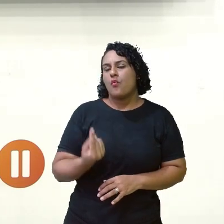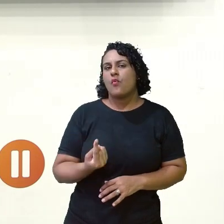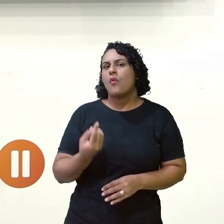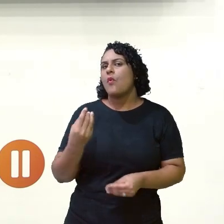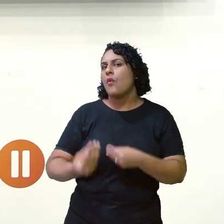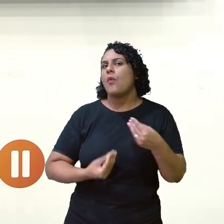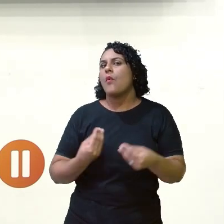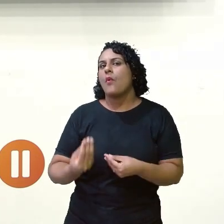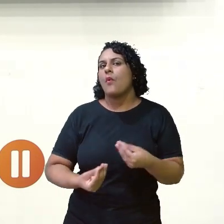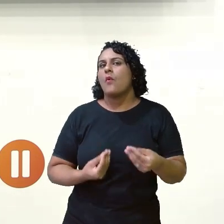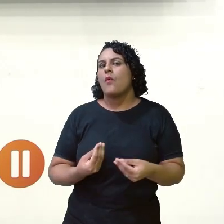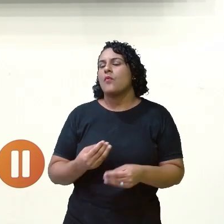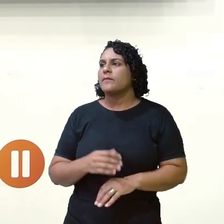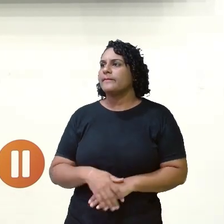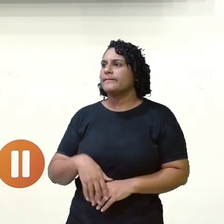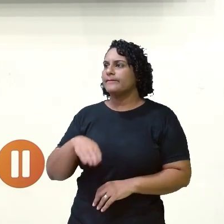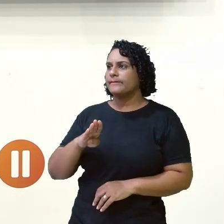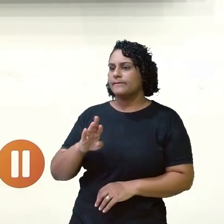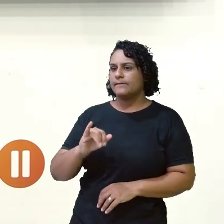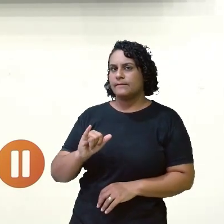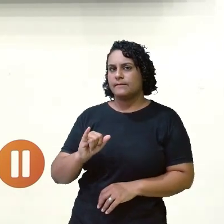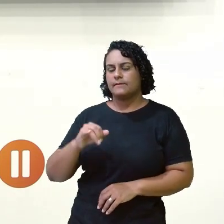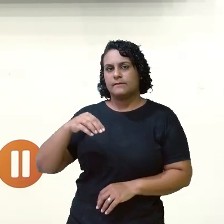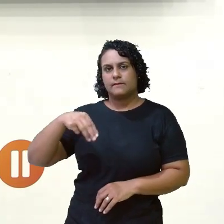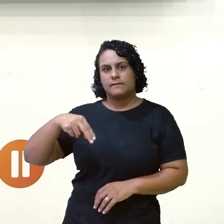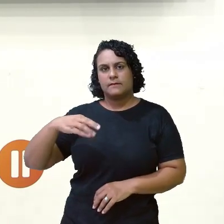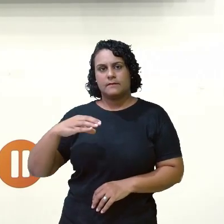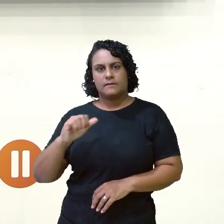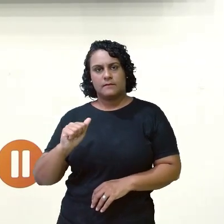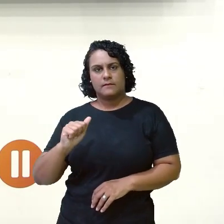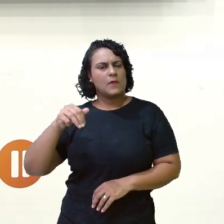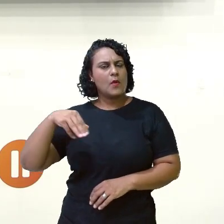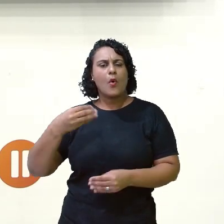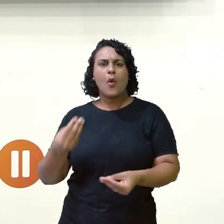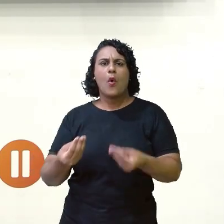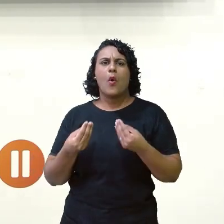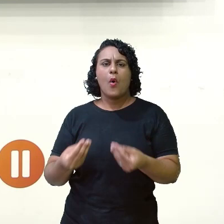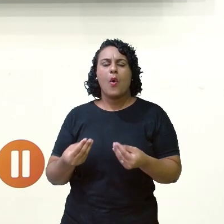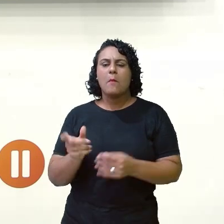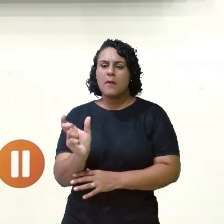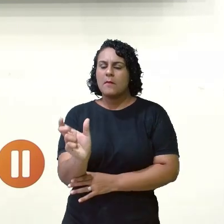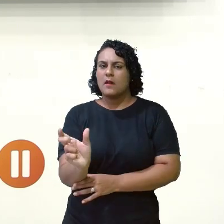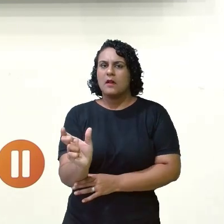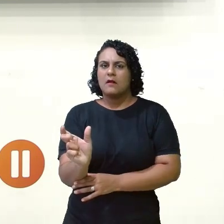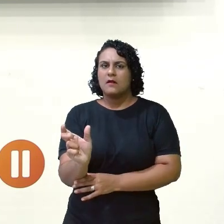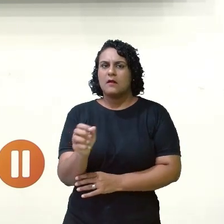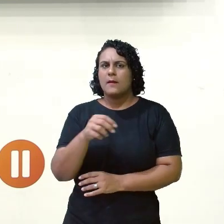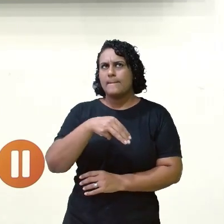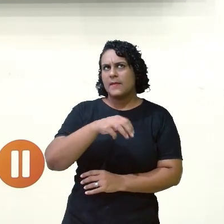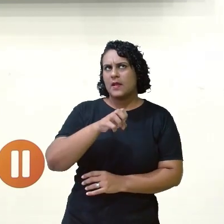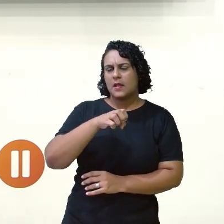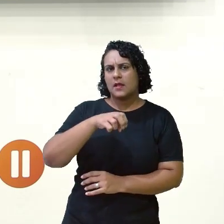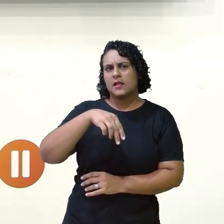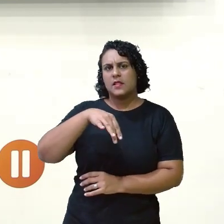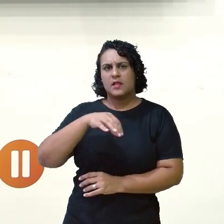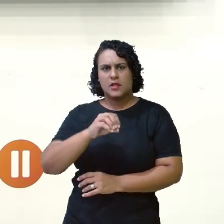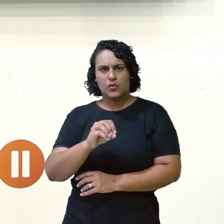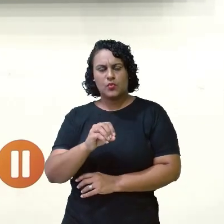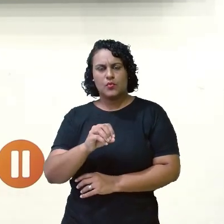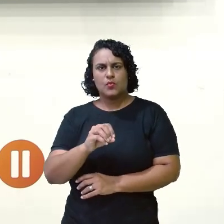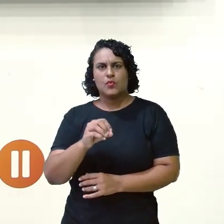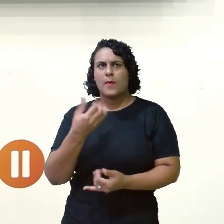ficaria aí brincam? A gente deixaria como nessa frase? O menino